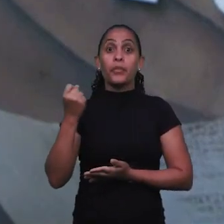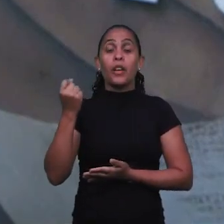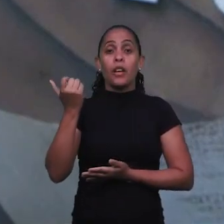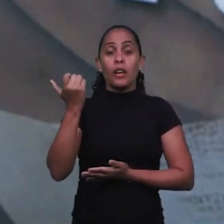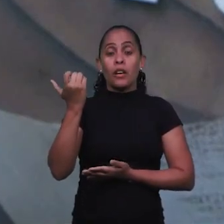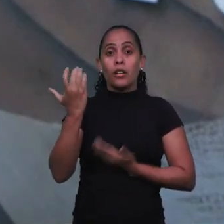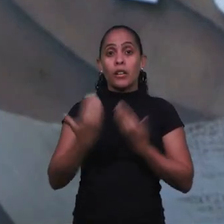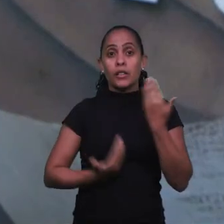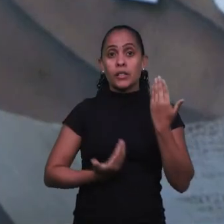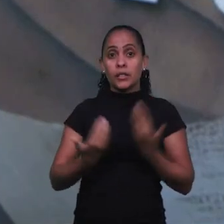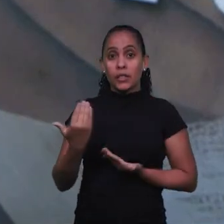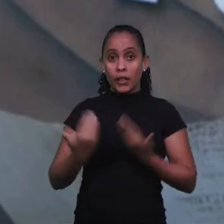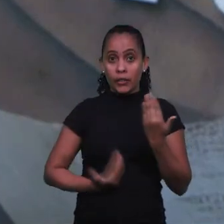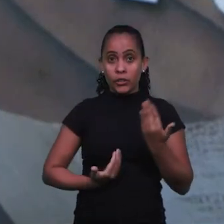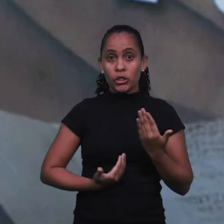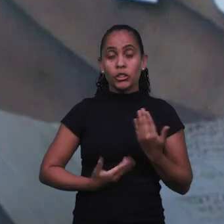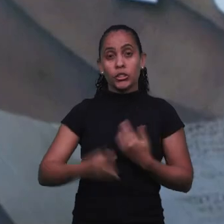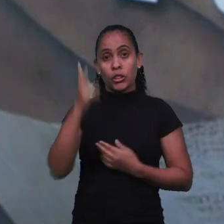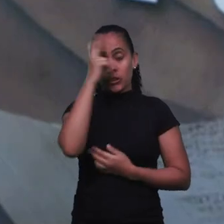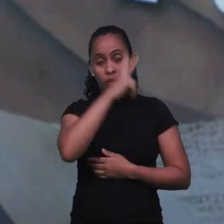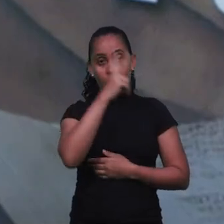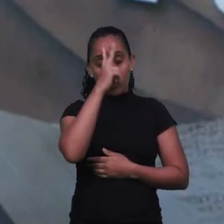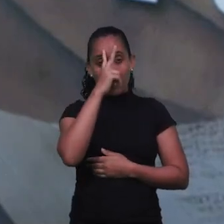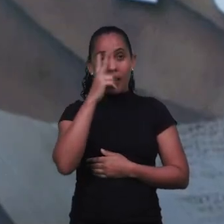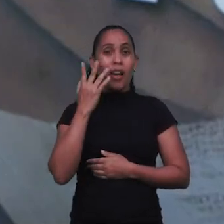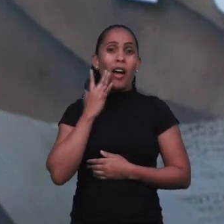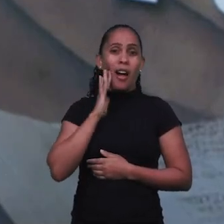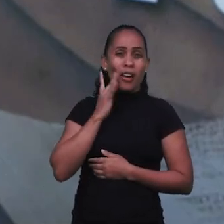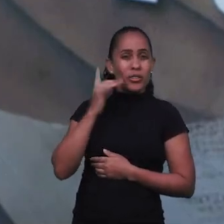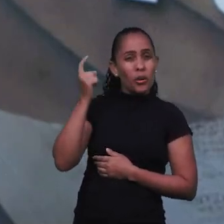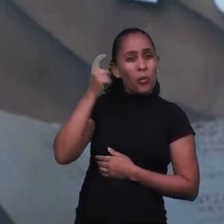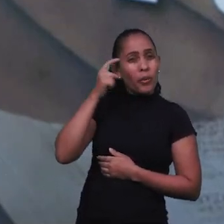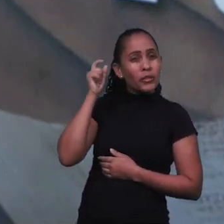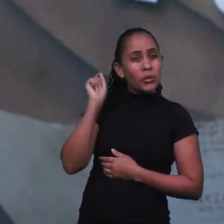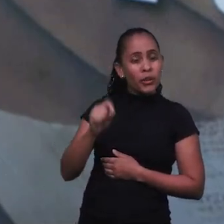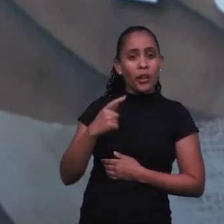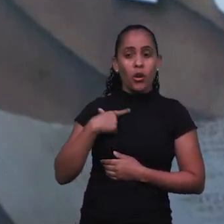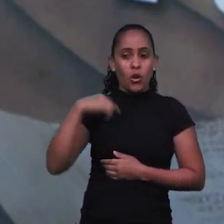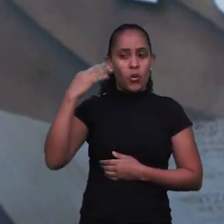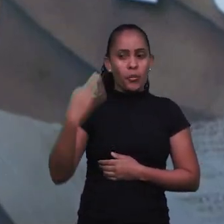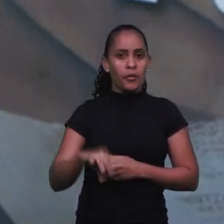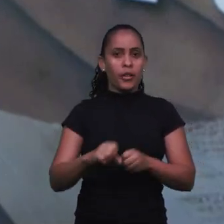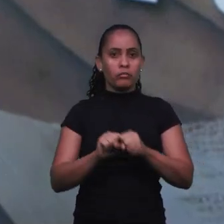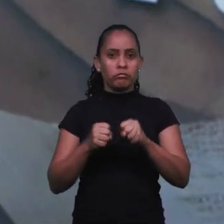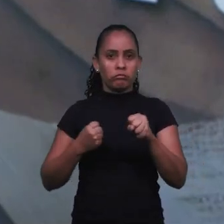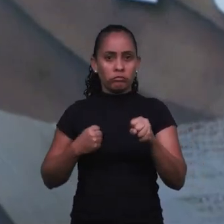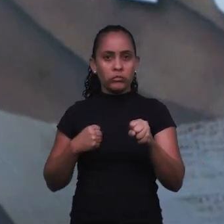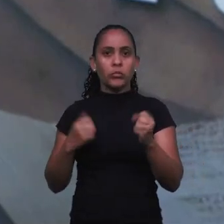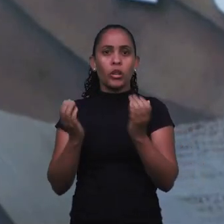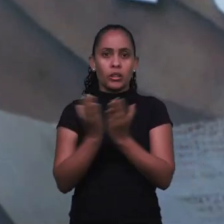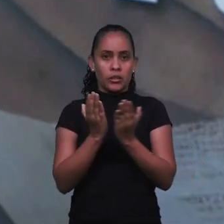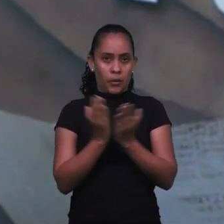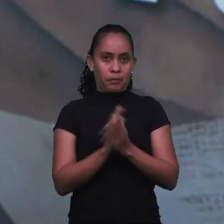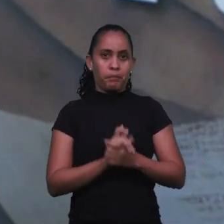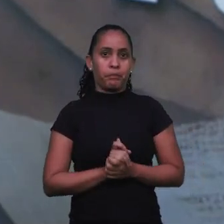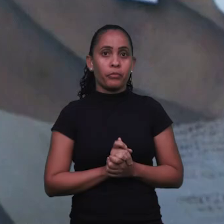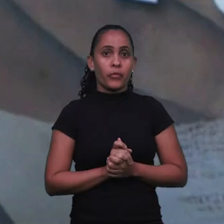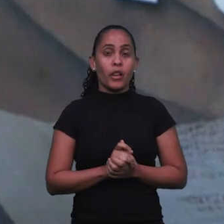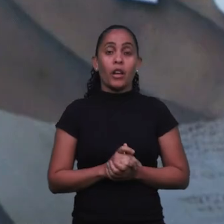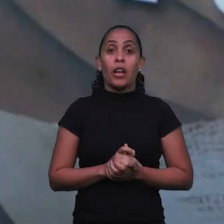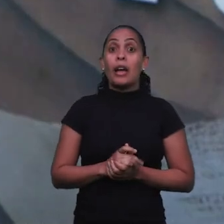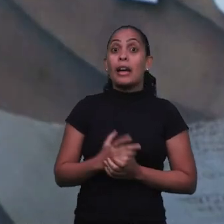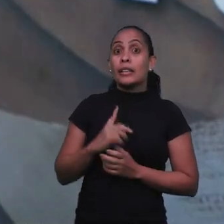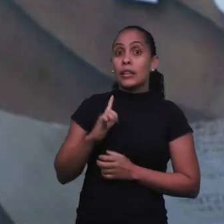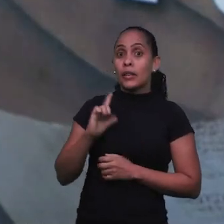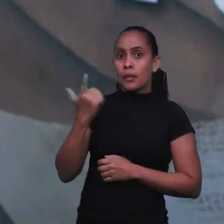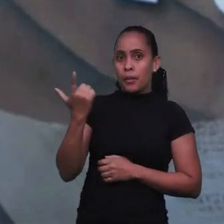crentes históricos e tradicionais afirmam que o perfeito ali era o cânon cristão. Assim que o